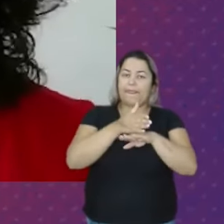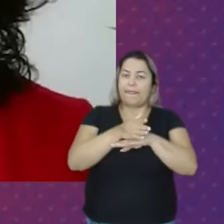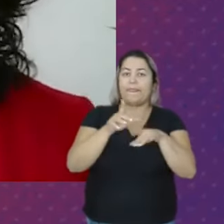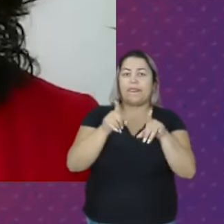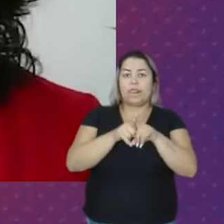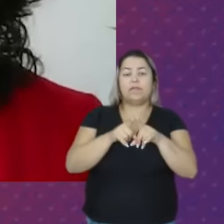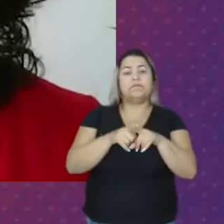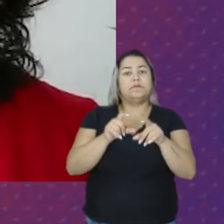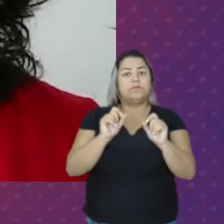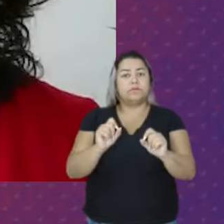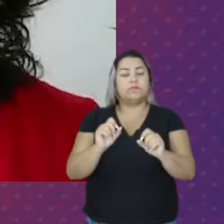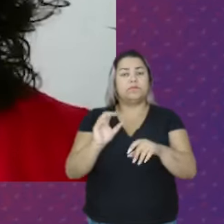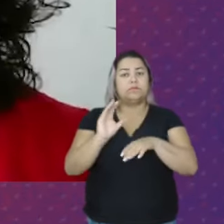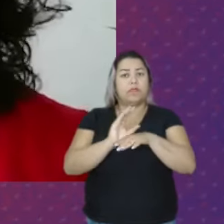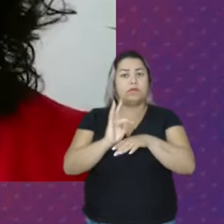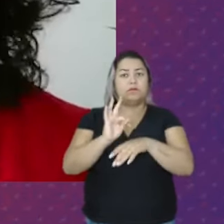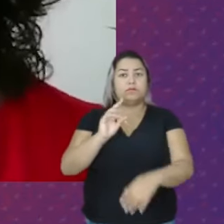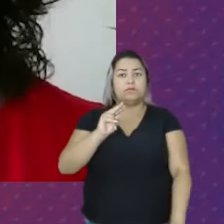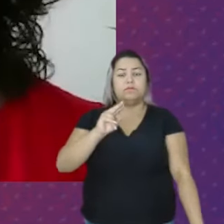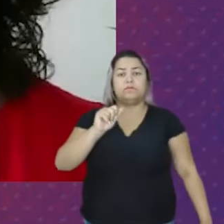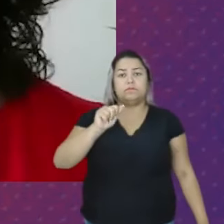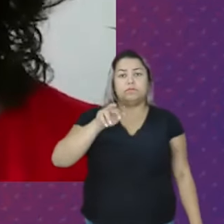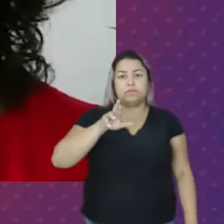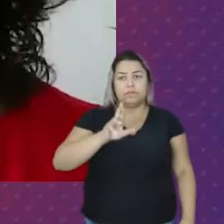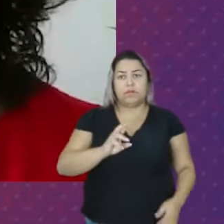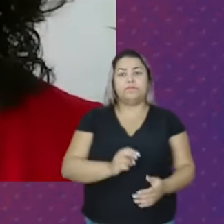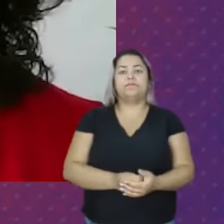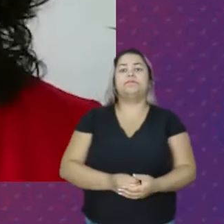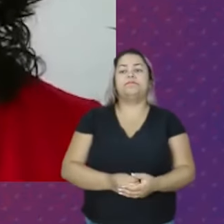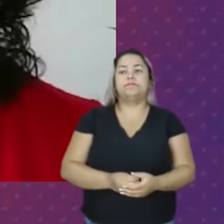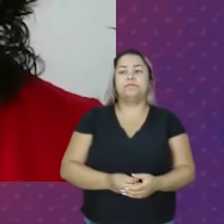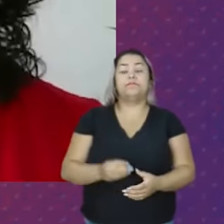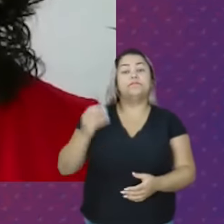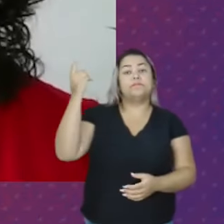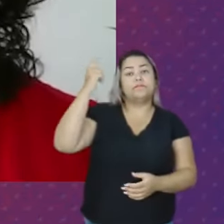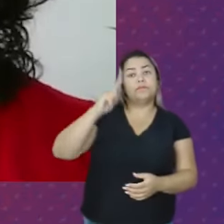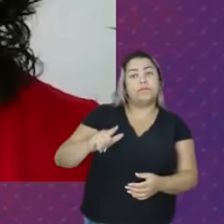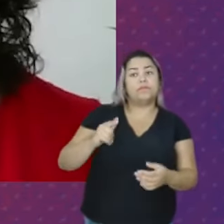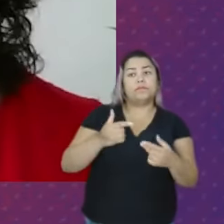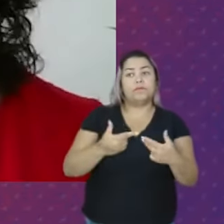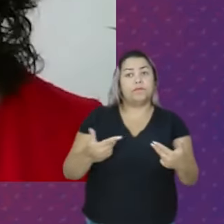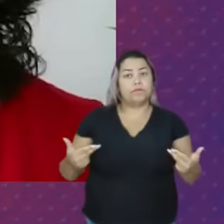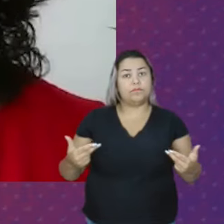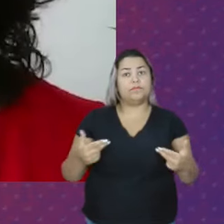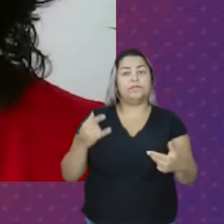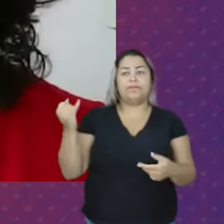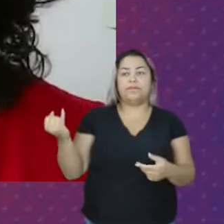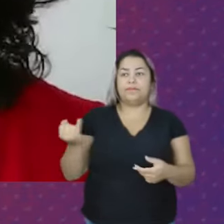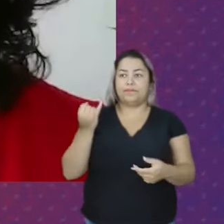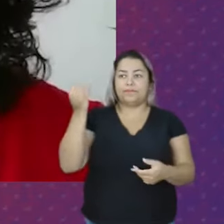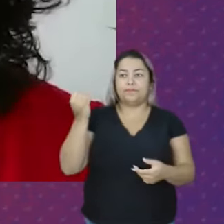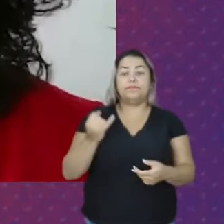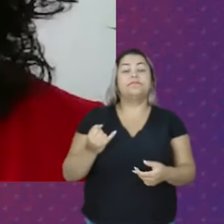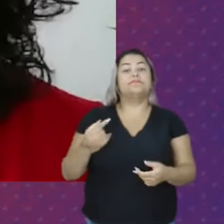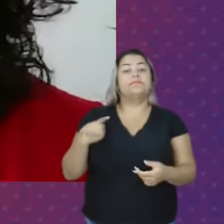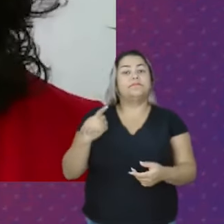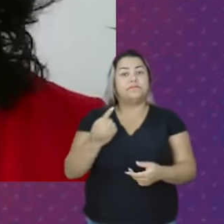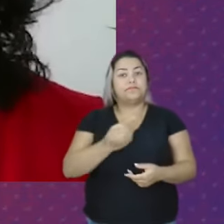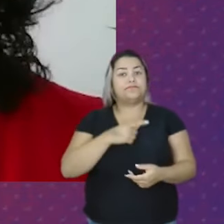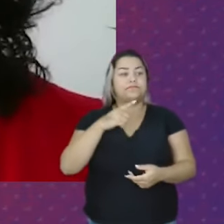foi aplicada pelo Conselho Tutelar. Outra coisa importante que a gente tem